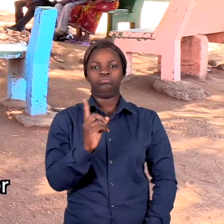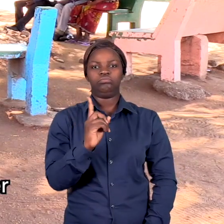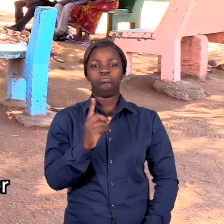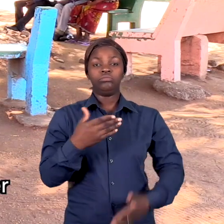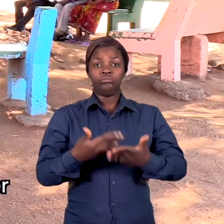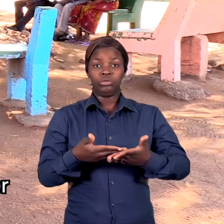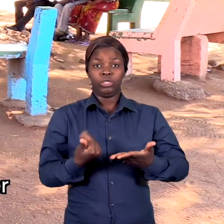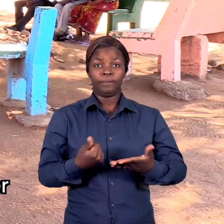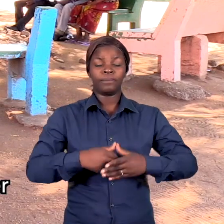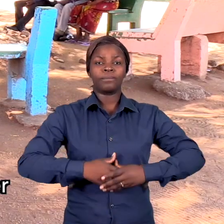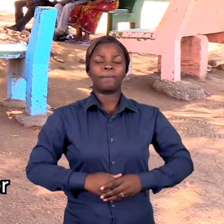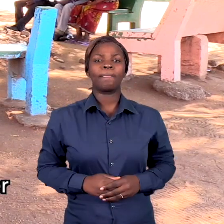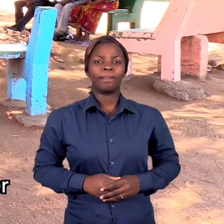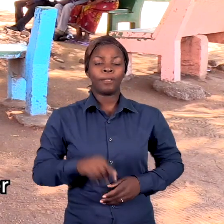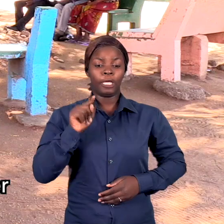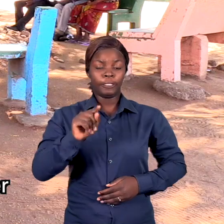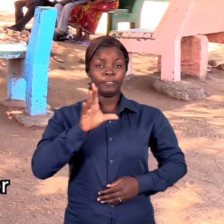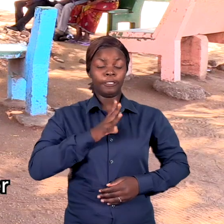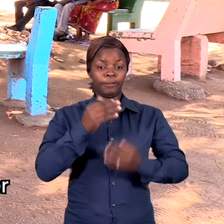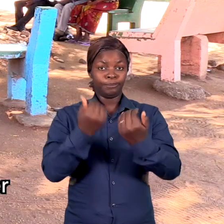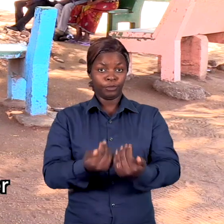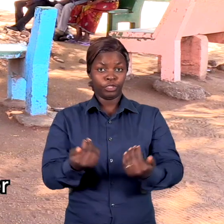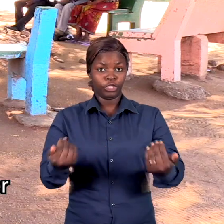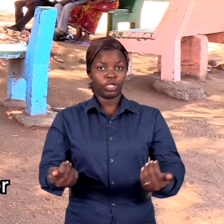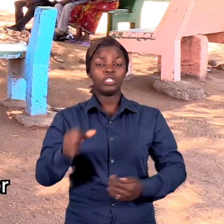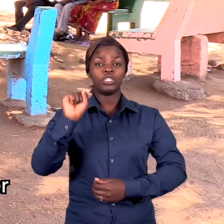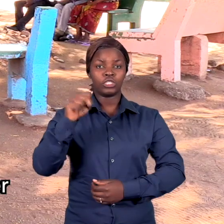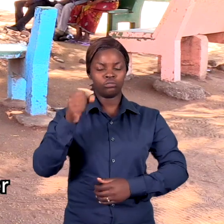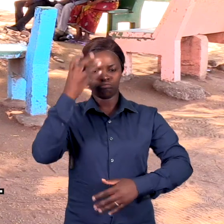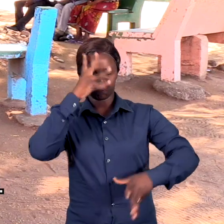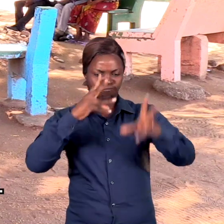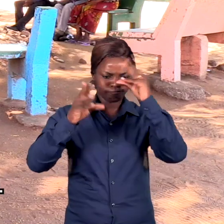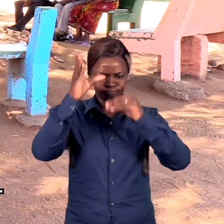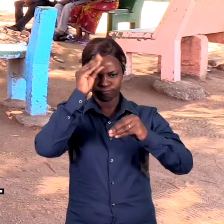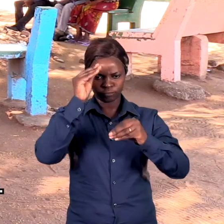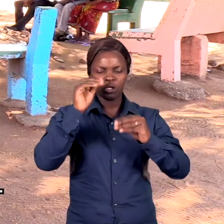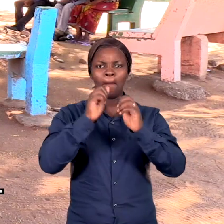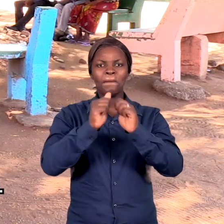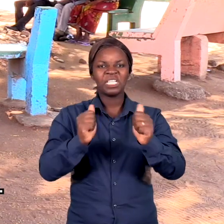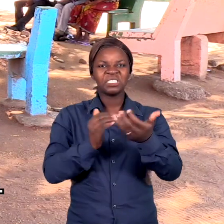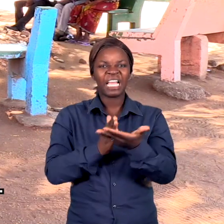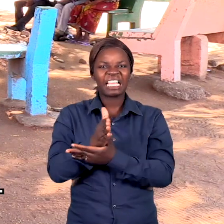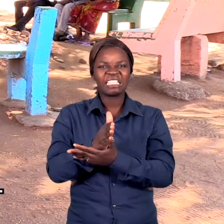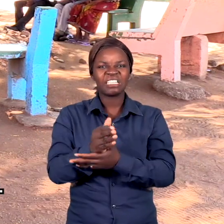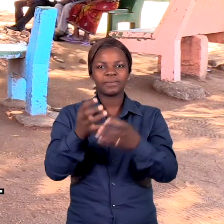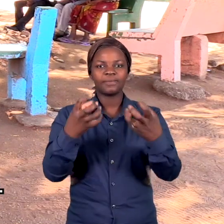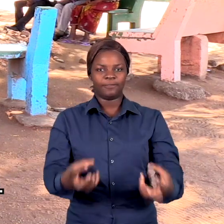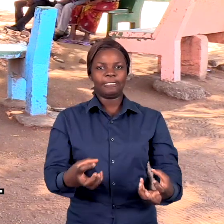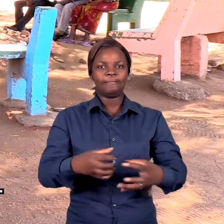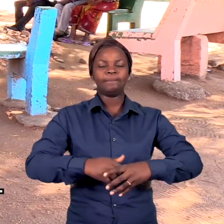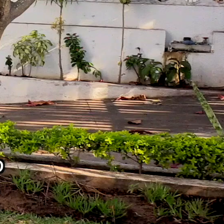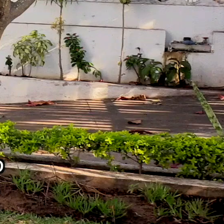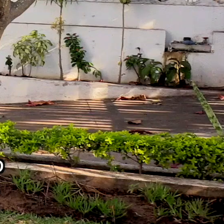inclusão. Porque só incluíram a criança estar a receber as aulas, mas em termos de acessibilidade não